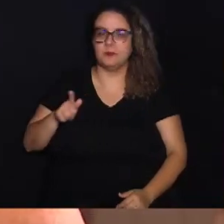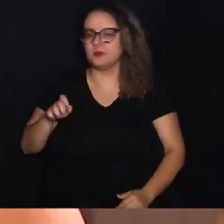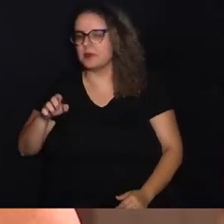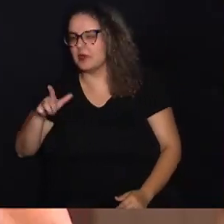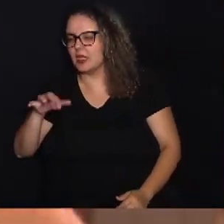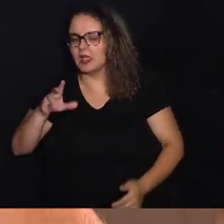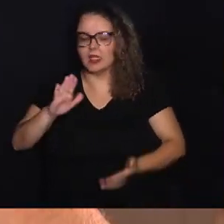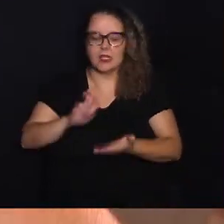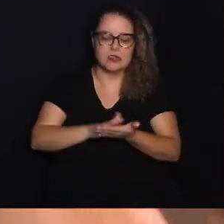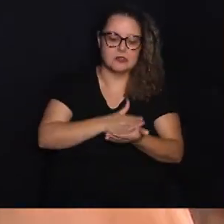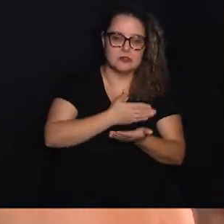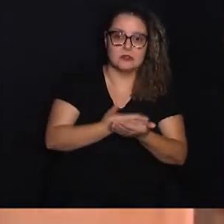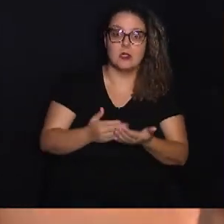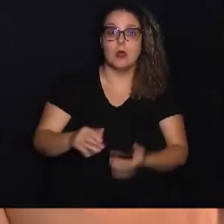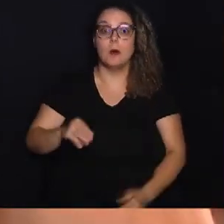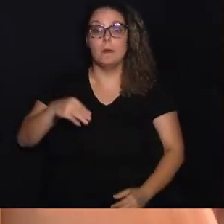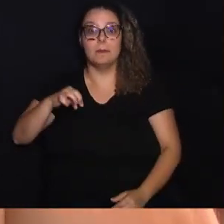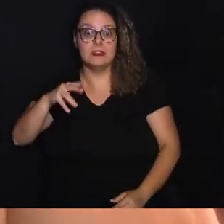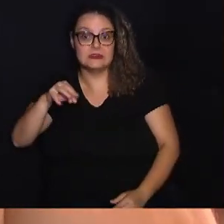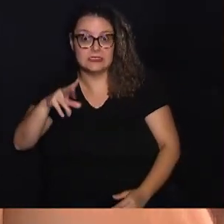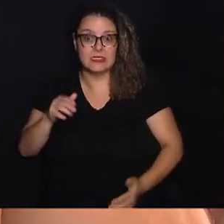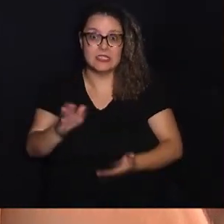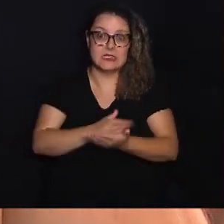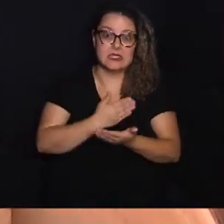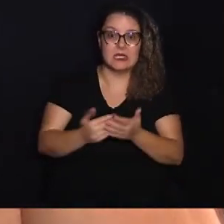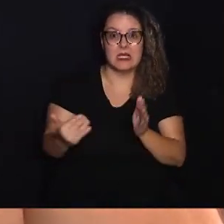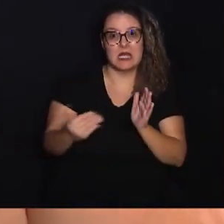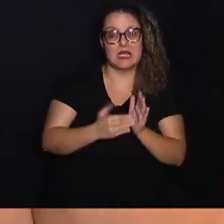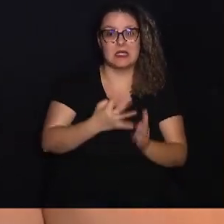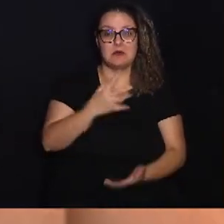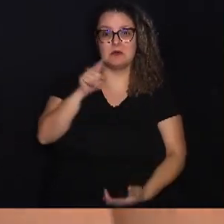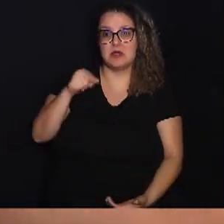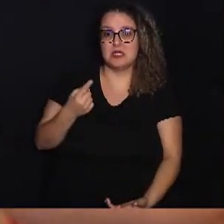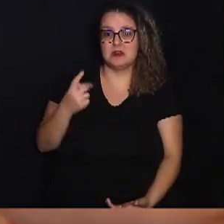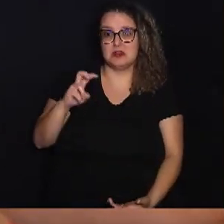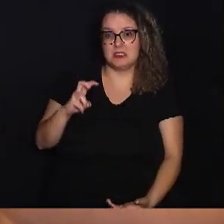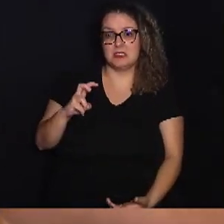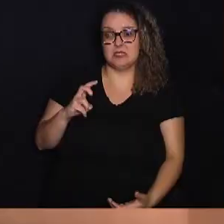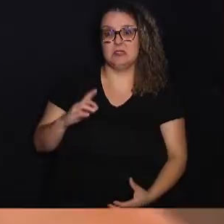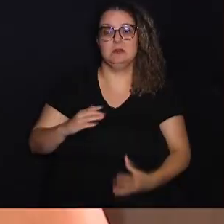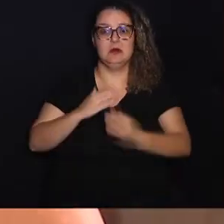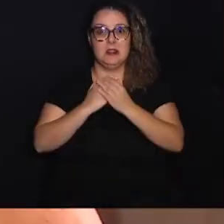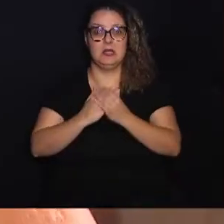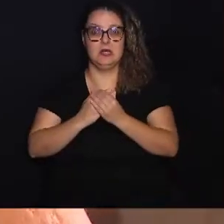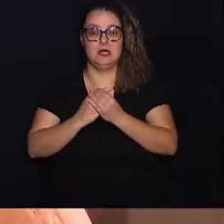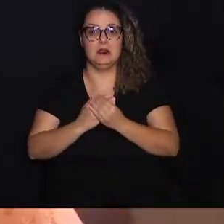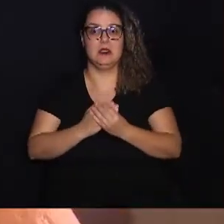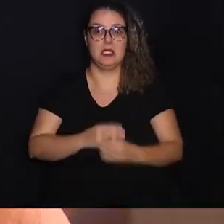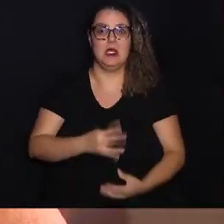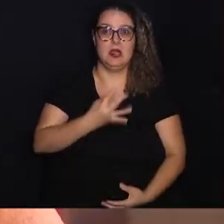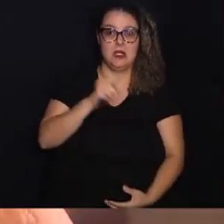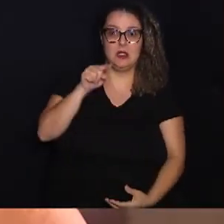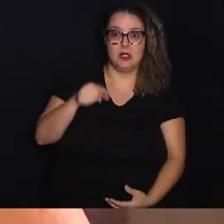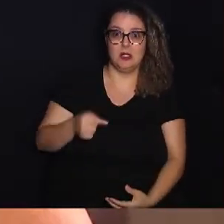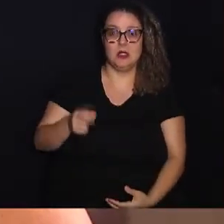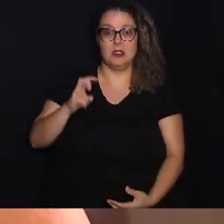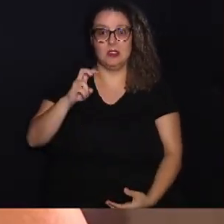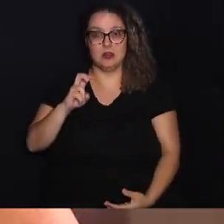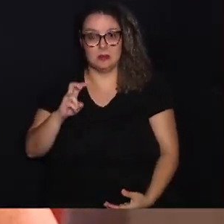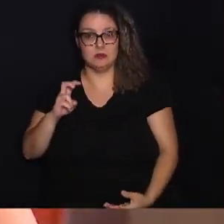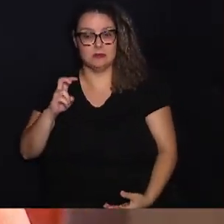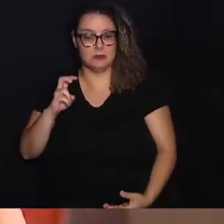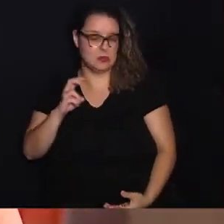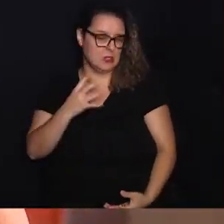manteiga e fica até umas 4h15 lanchando. Quando for 15 para 5, as famílias começam a chegar para eles ir embora. Por